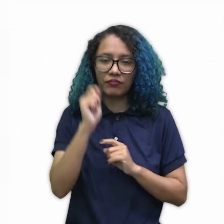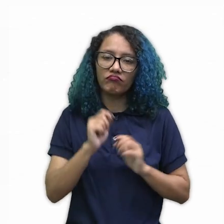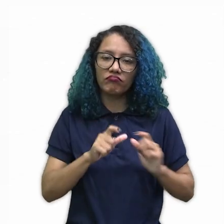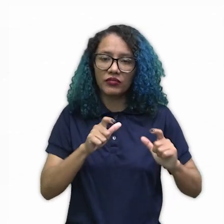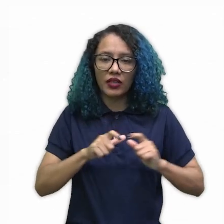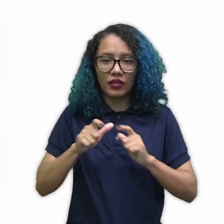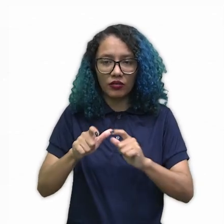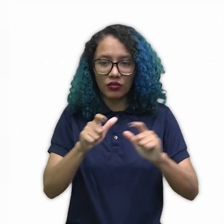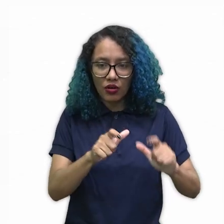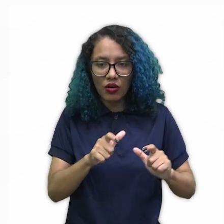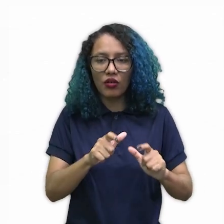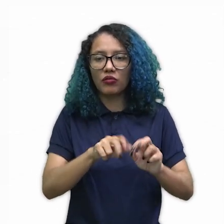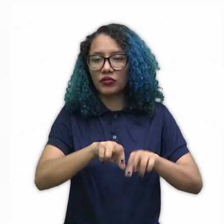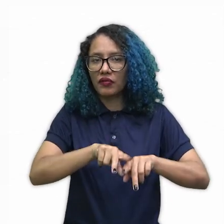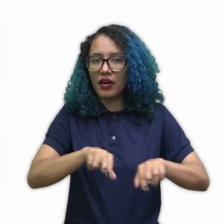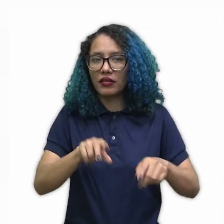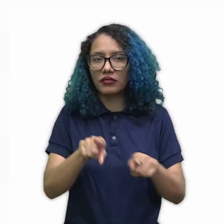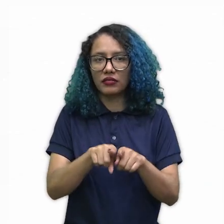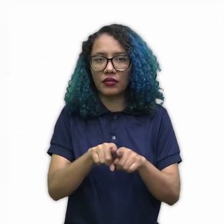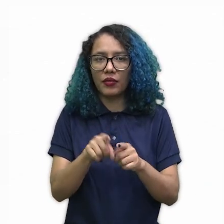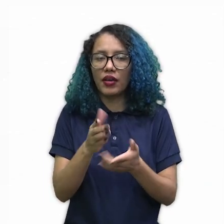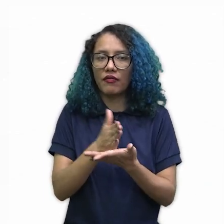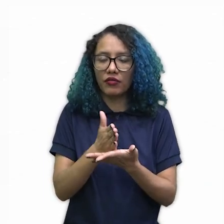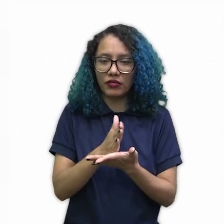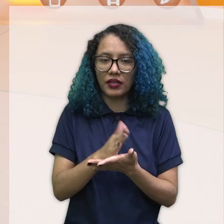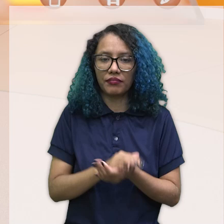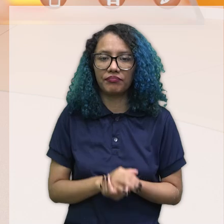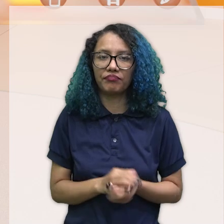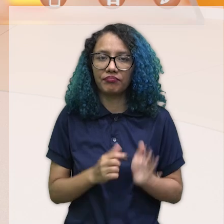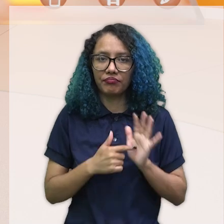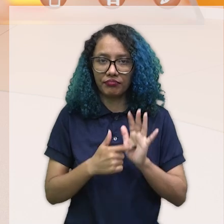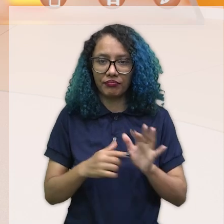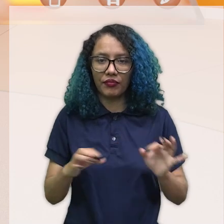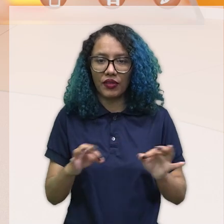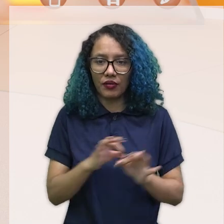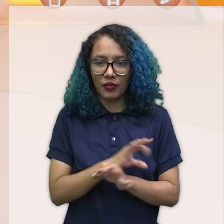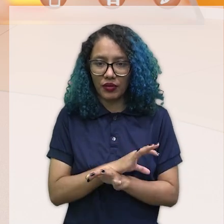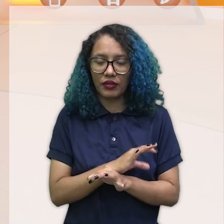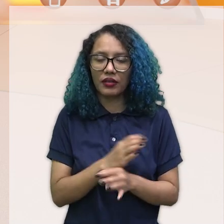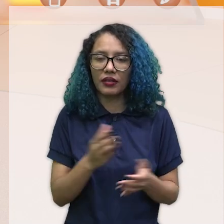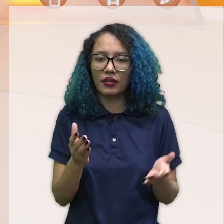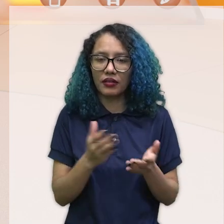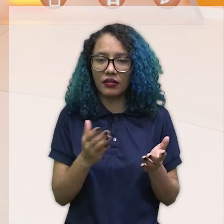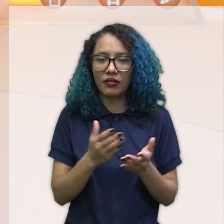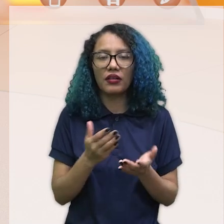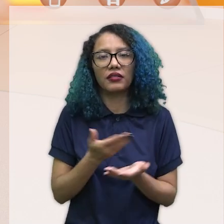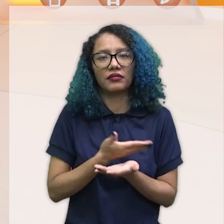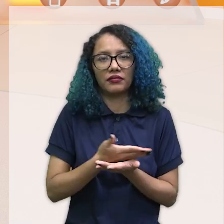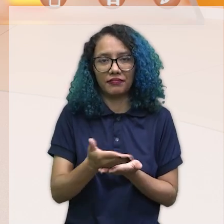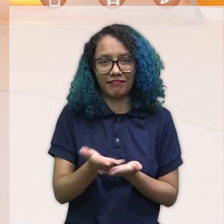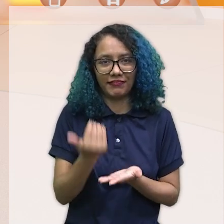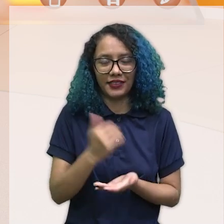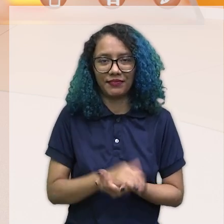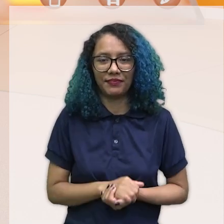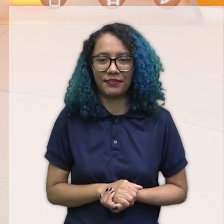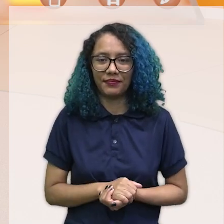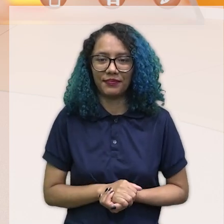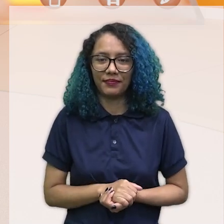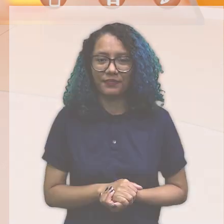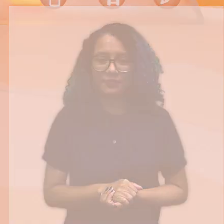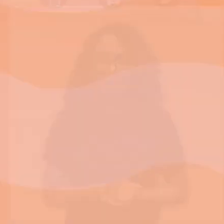territórios, territorialidades e fronteiras. Feita a apresentação do objeto de conhecimento, a gente vai dar início à nossa aula.